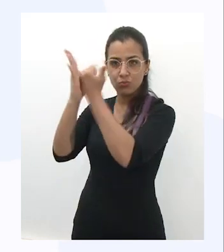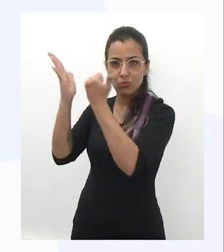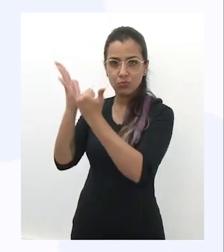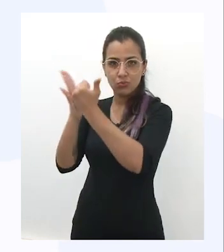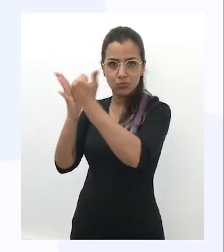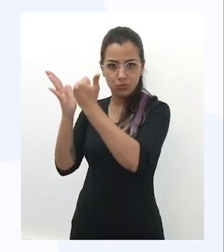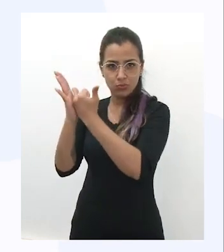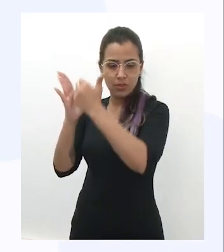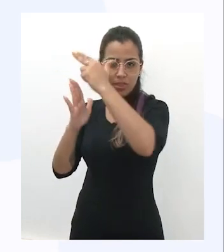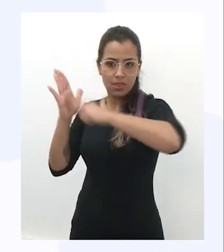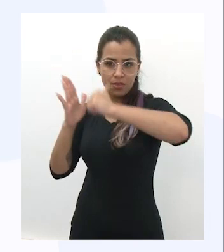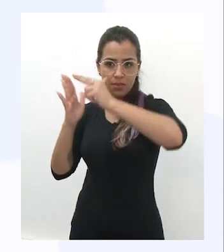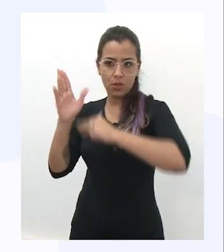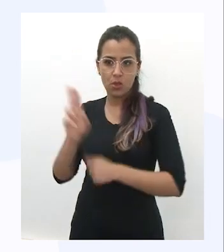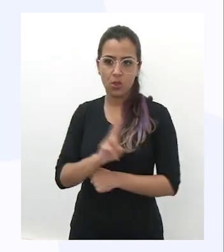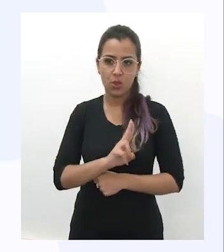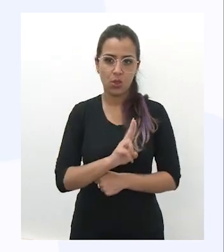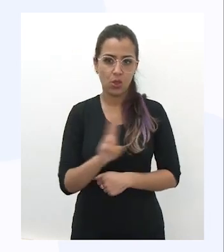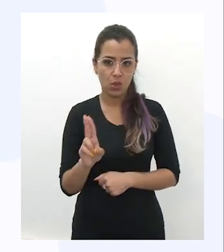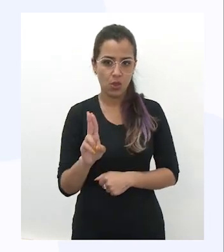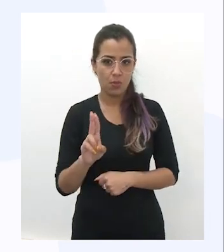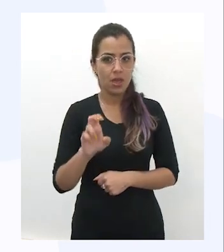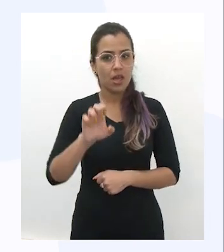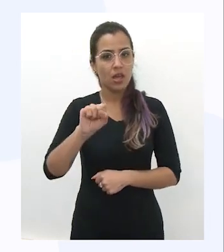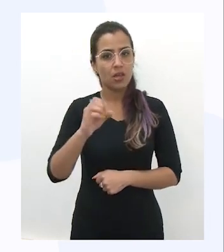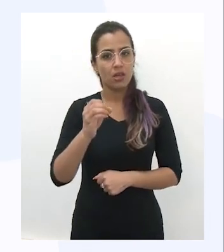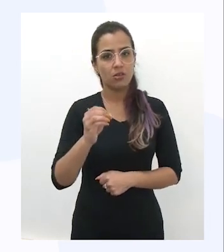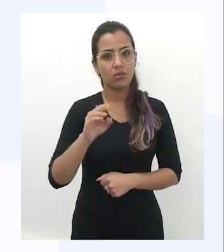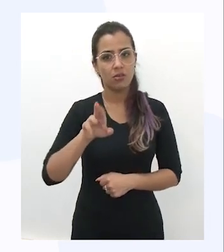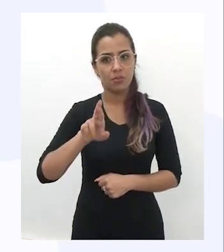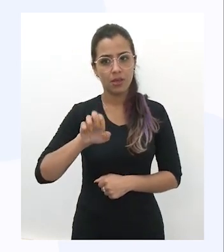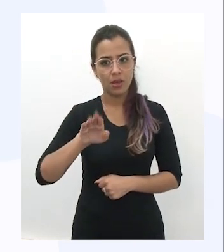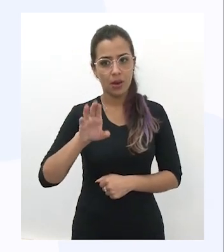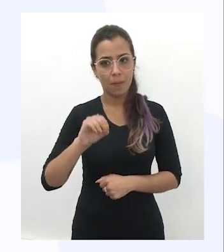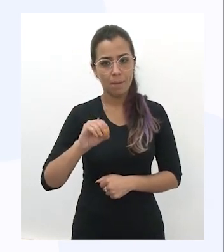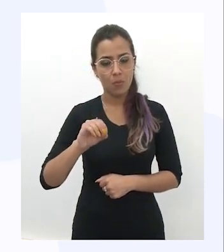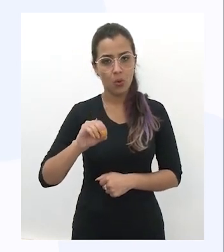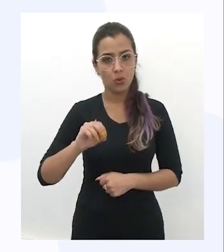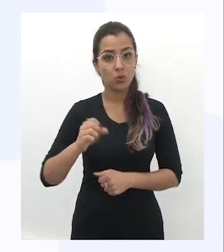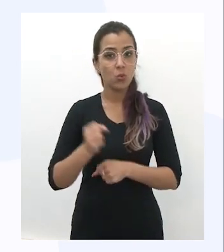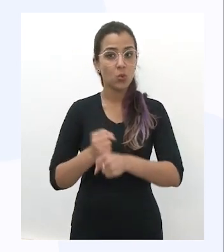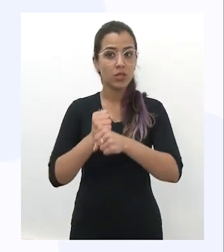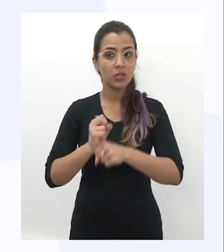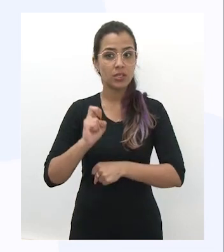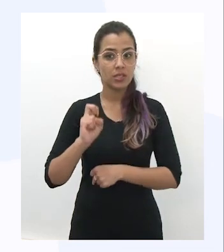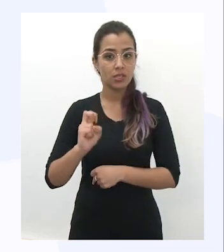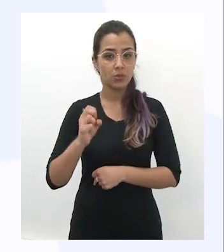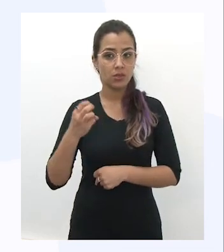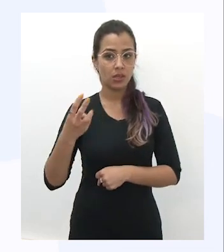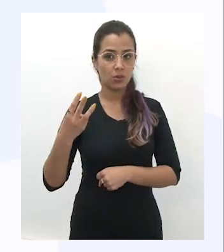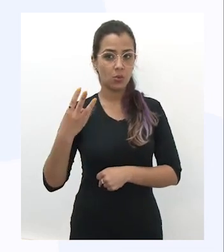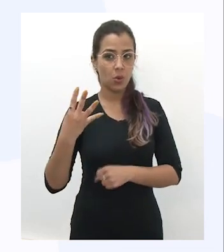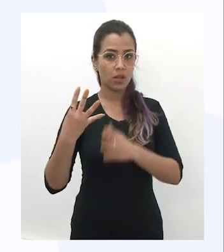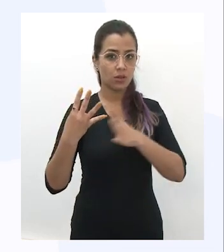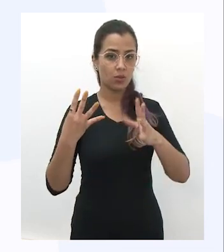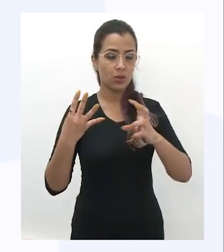o Soberbo, de 534 a 509 a.C. Ele foi o último rei de Roma, que em